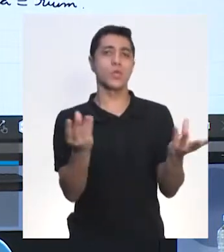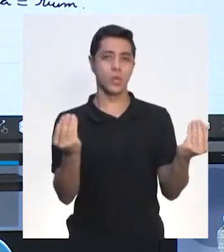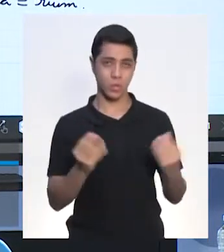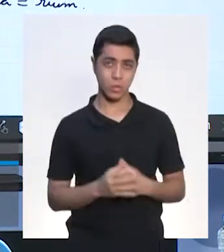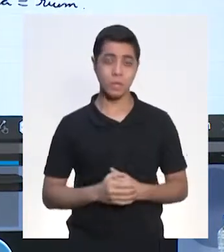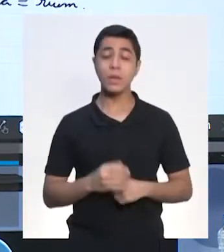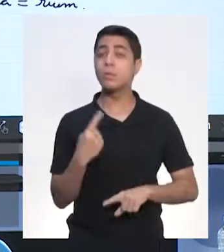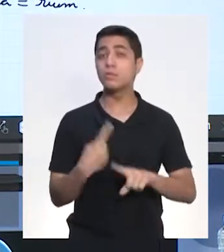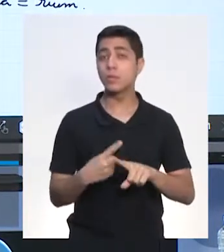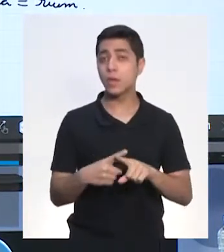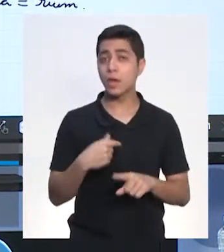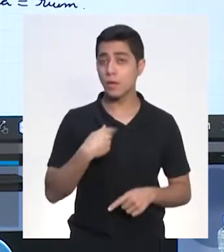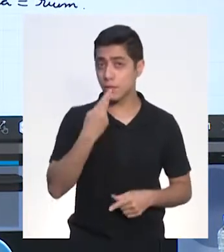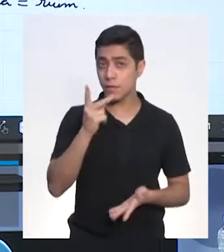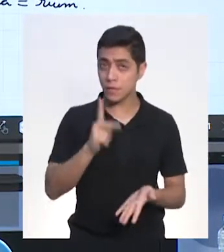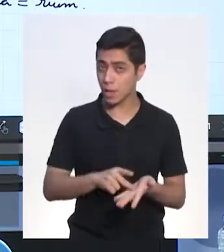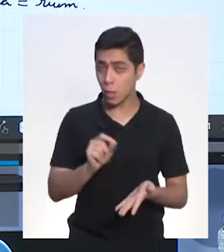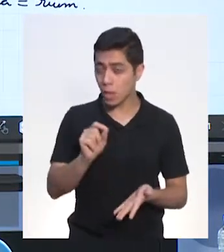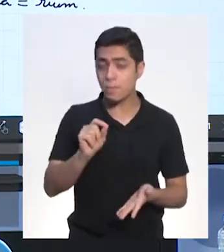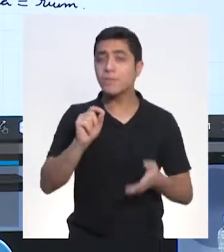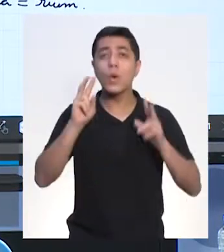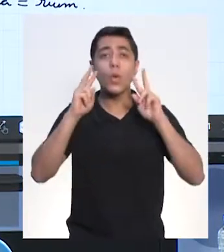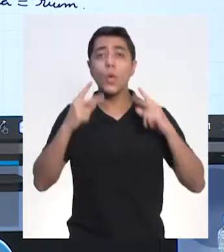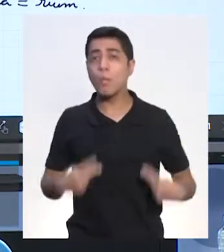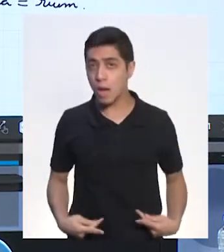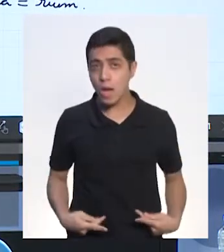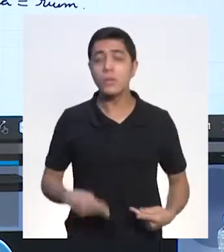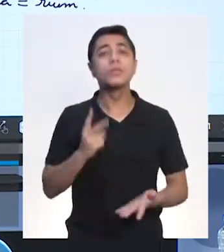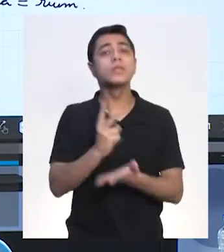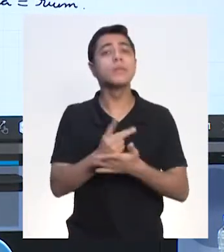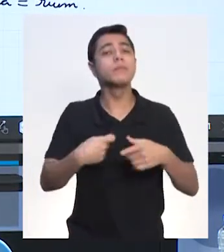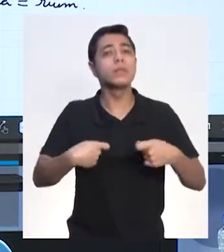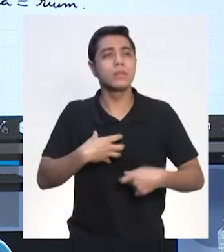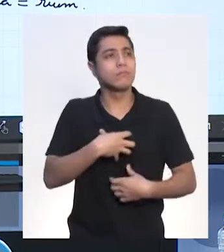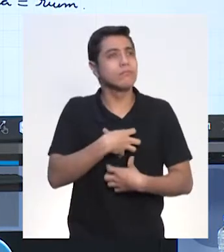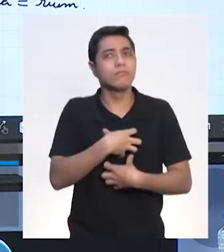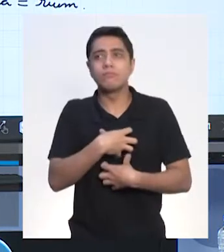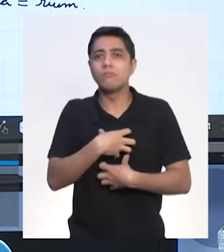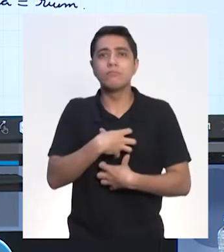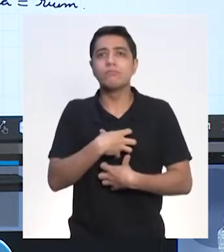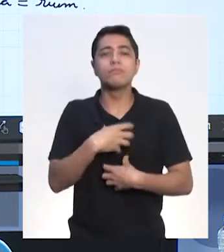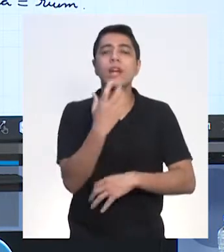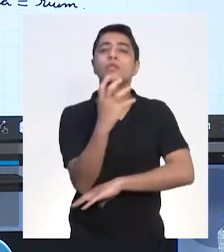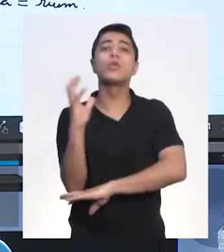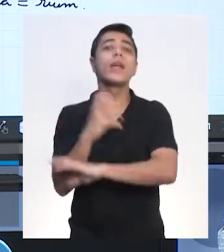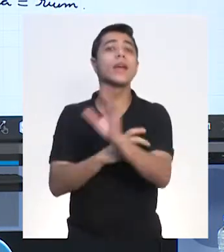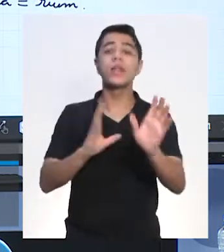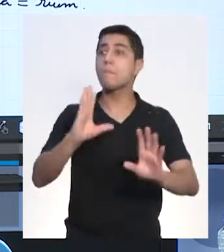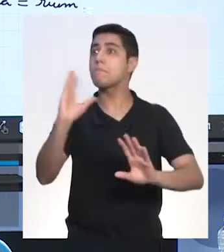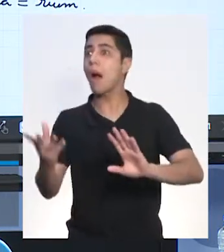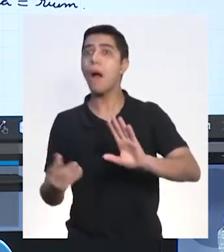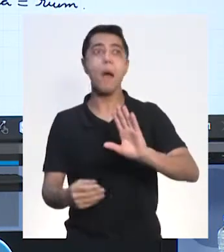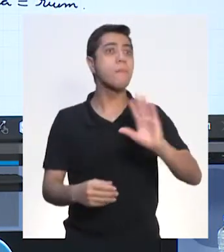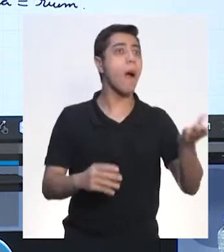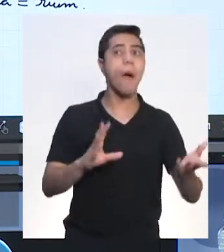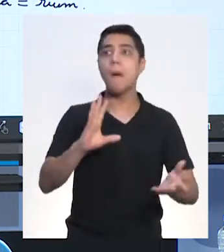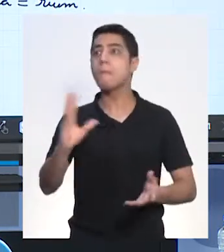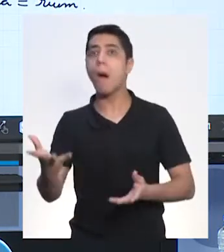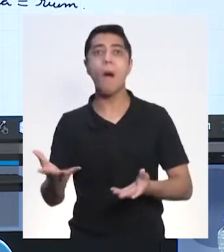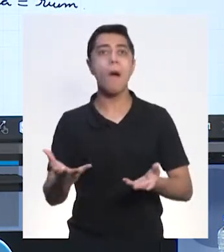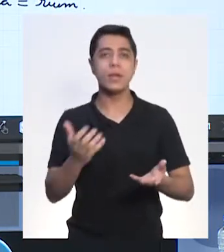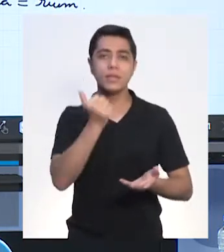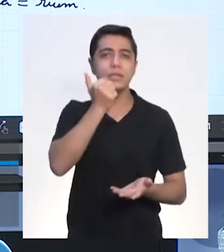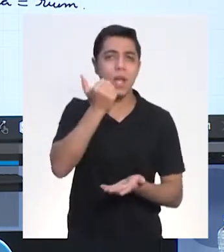de explicar os fenômenos da natureza. Como ele não tinha, né, ainda um conhecimento científico, técnico para fazer isso,